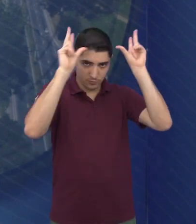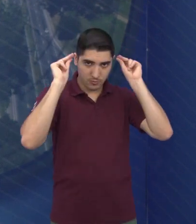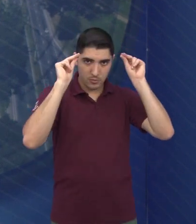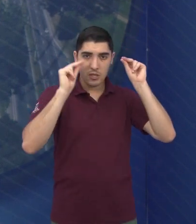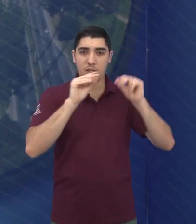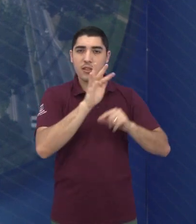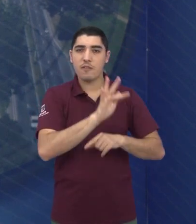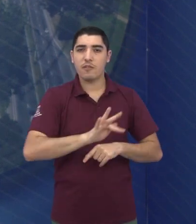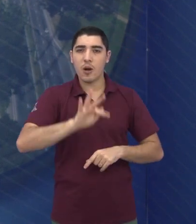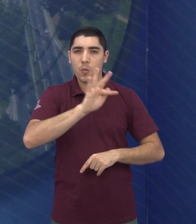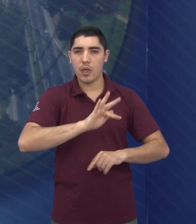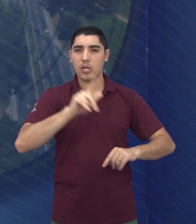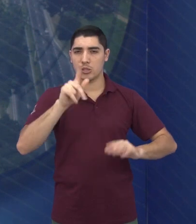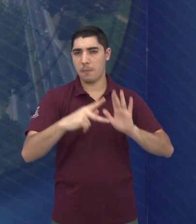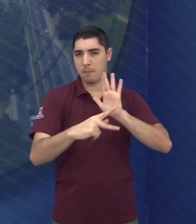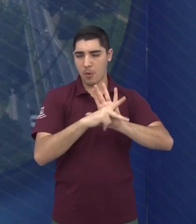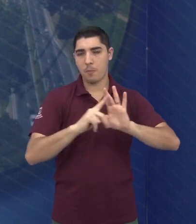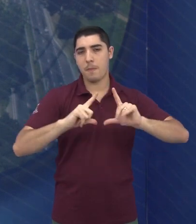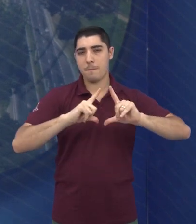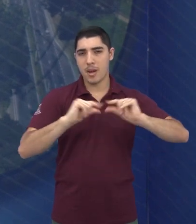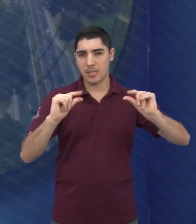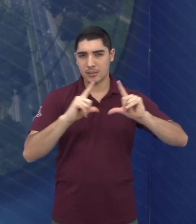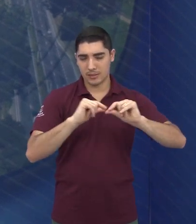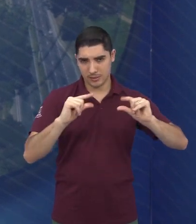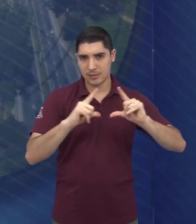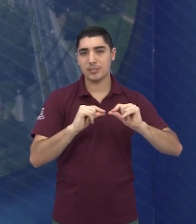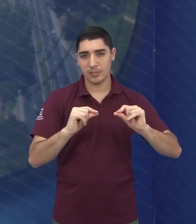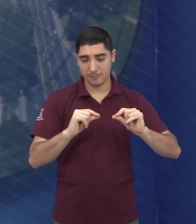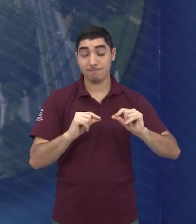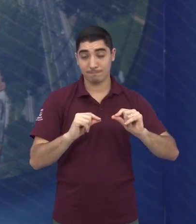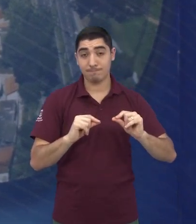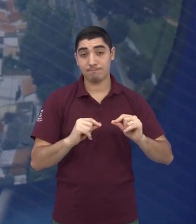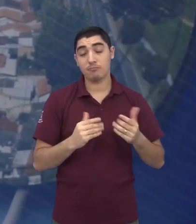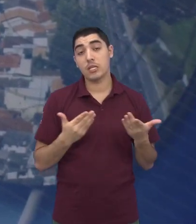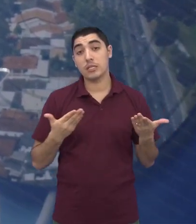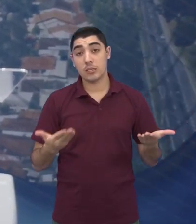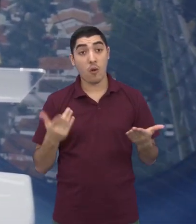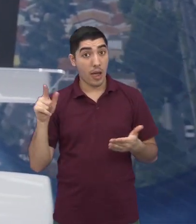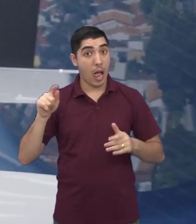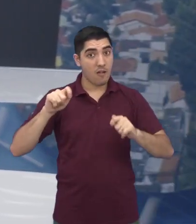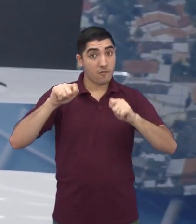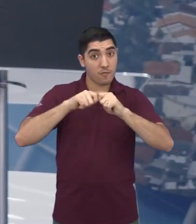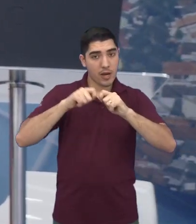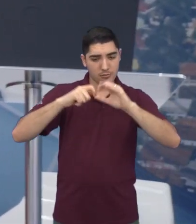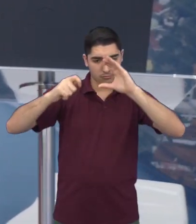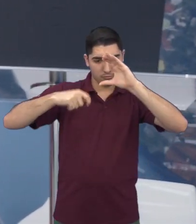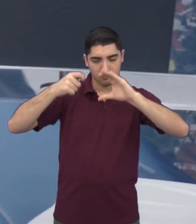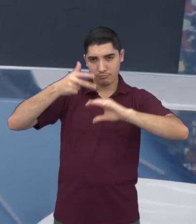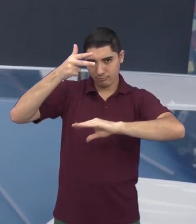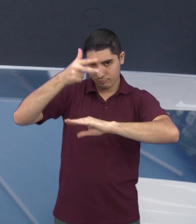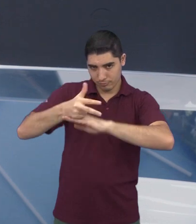da Universidade de Brasília, a Leides de Azevedo Moura, que gravou um vídeo